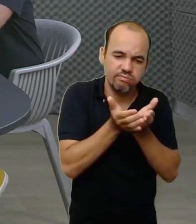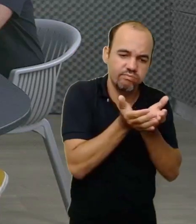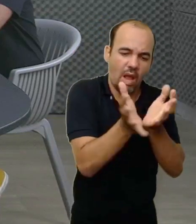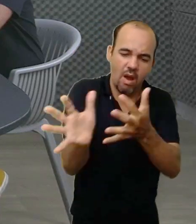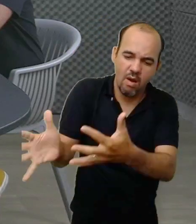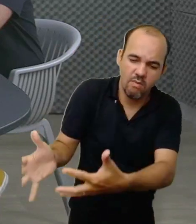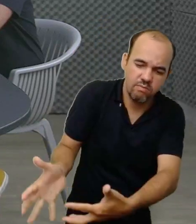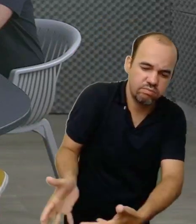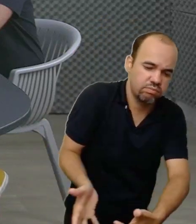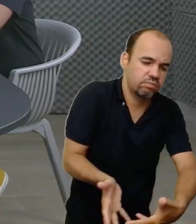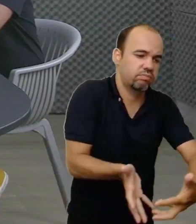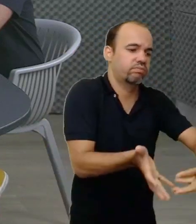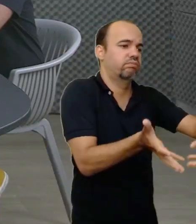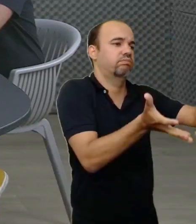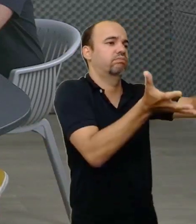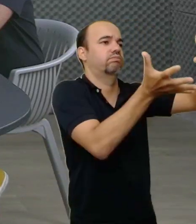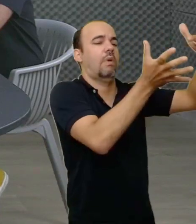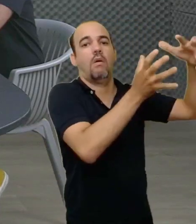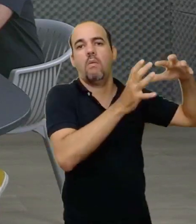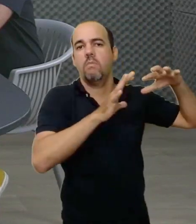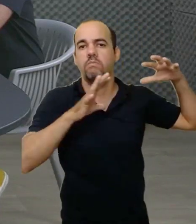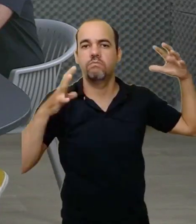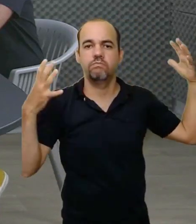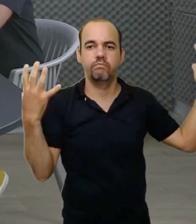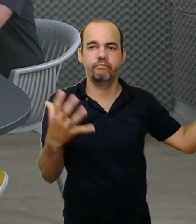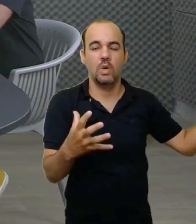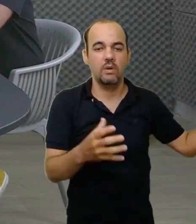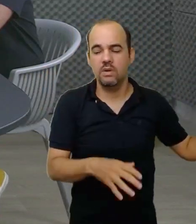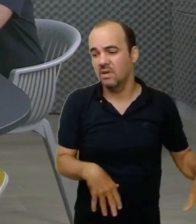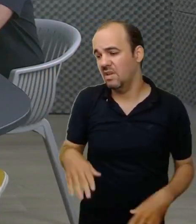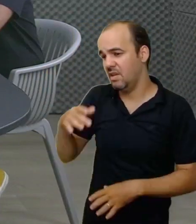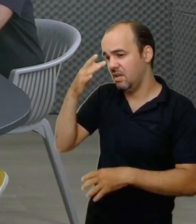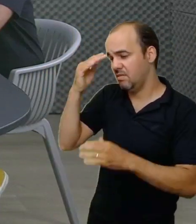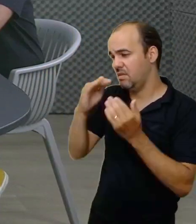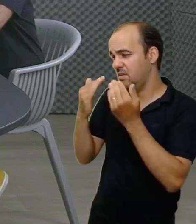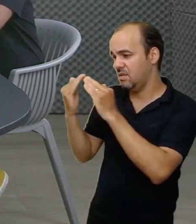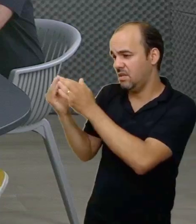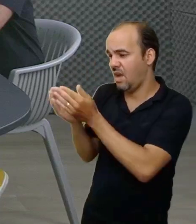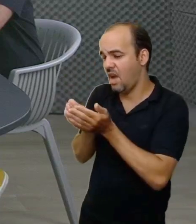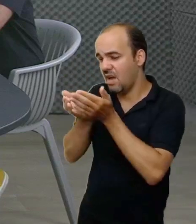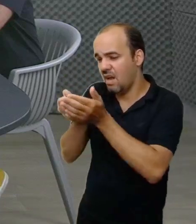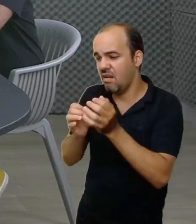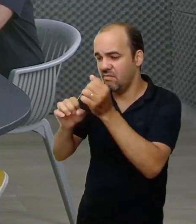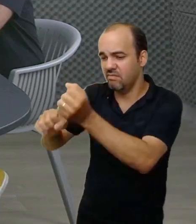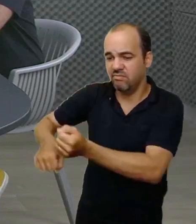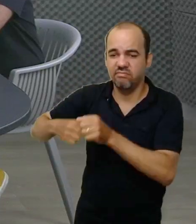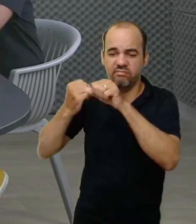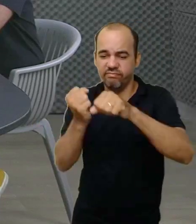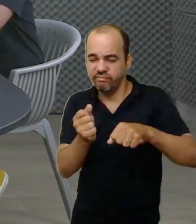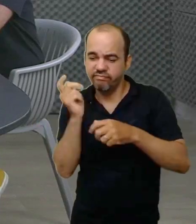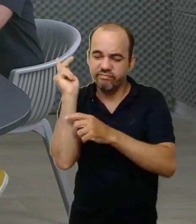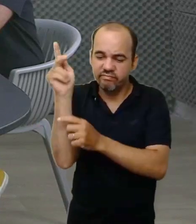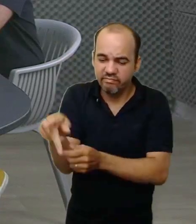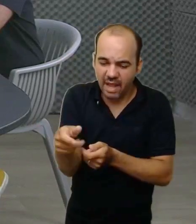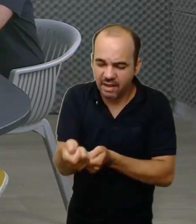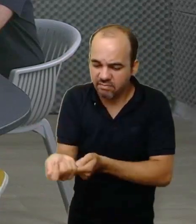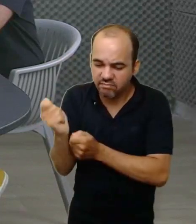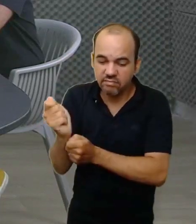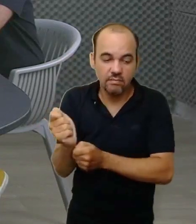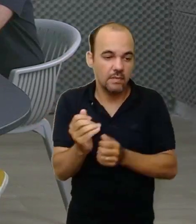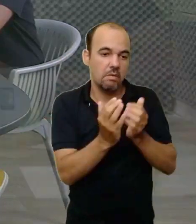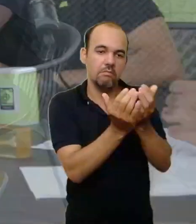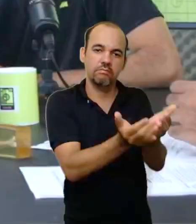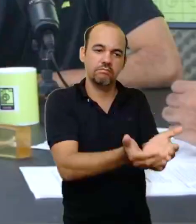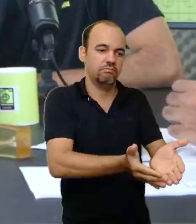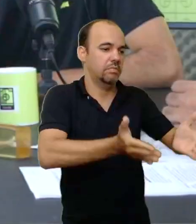e então os ribeirinhos, eles sofrem muito com isso. Até porque a pesca muitas vezes industrial, assim, eles vão para alto mar, lá Isso. longe, muito